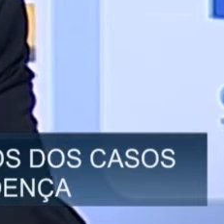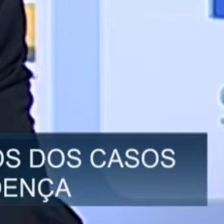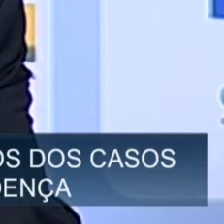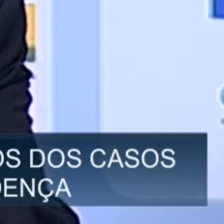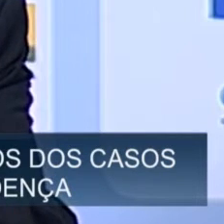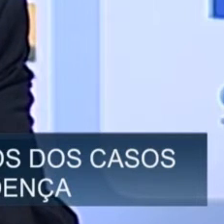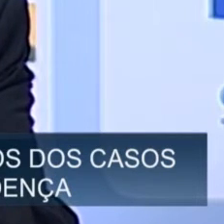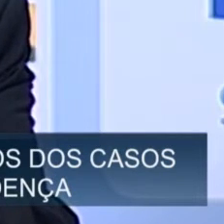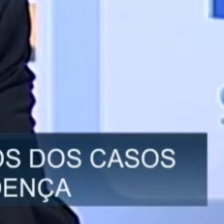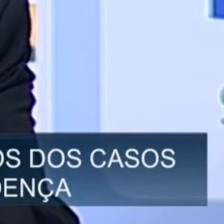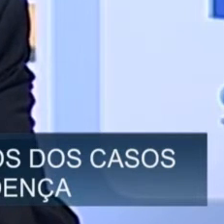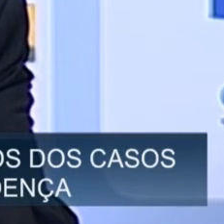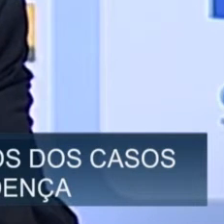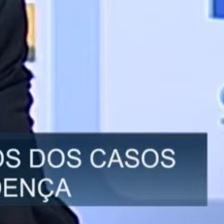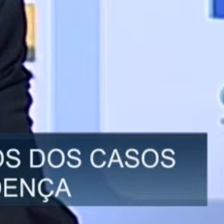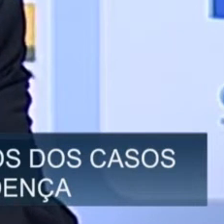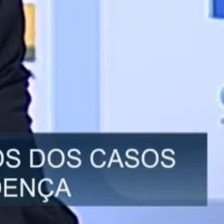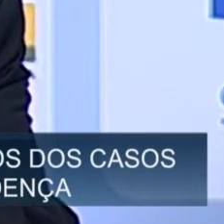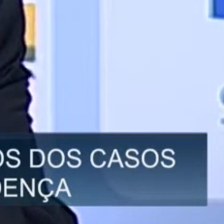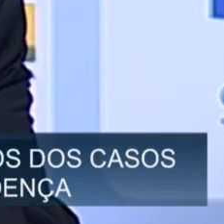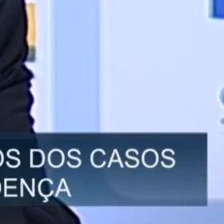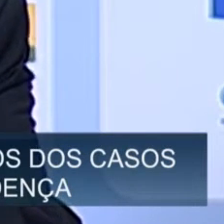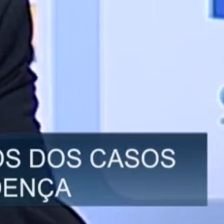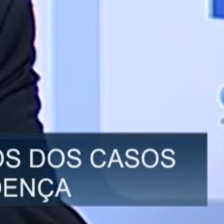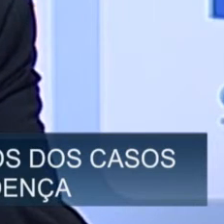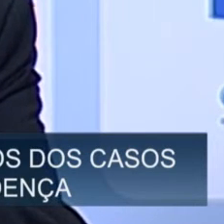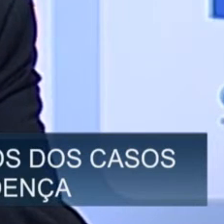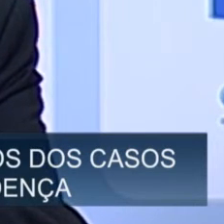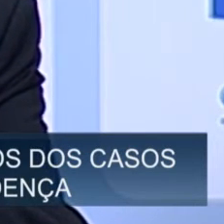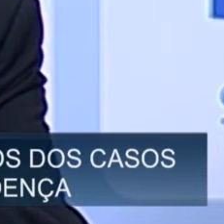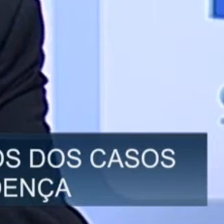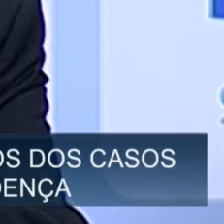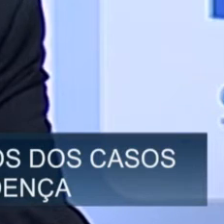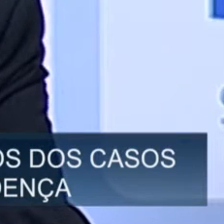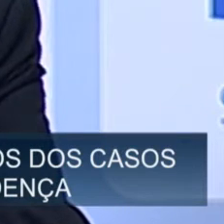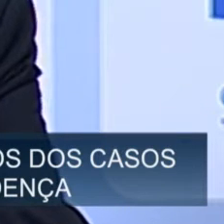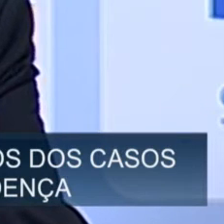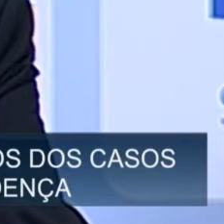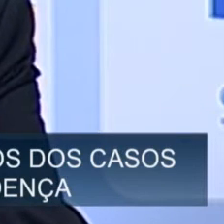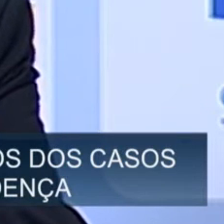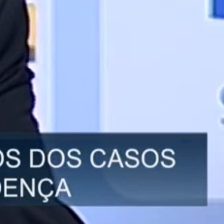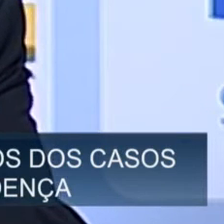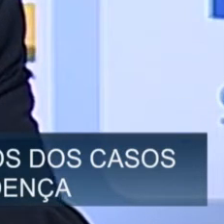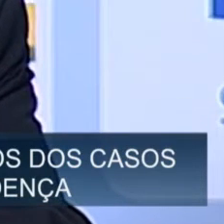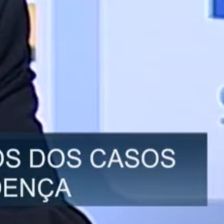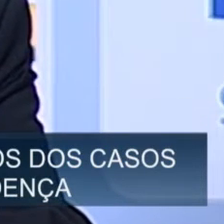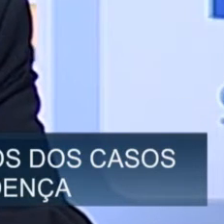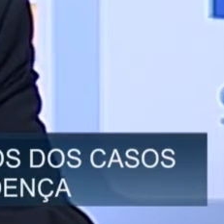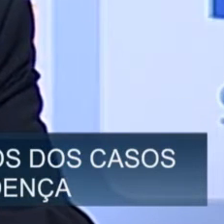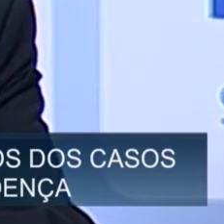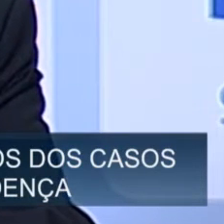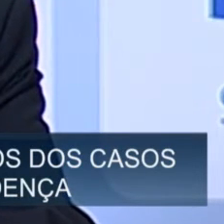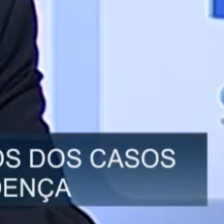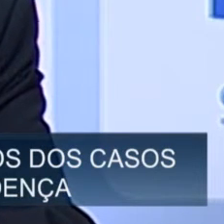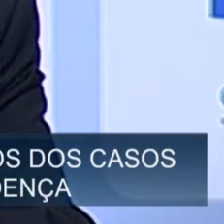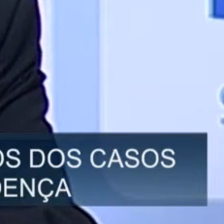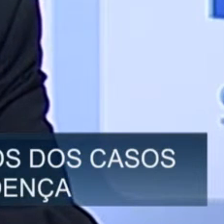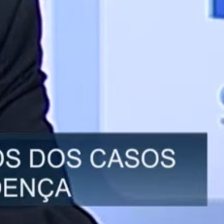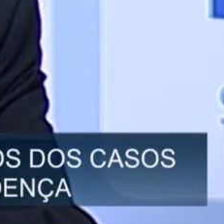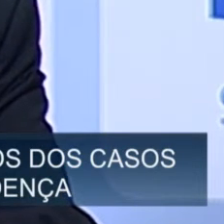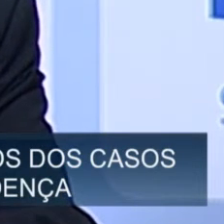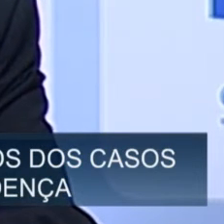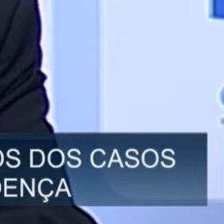de larvas do mosquito da dengue, um criadouro potencial. Desta forma, nós acabamos